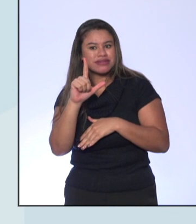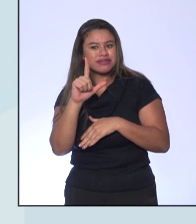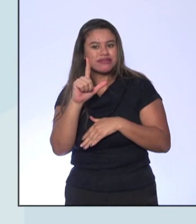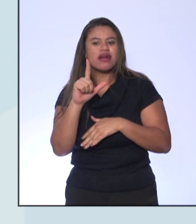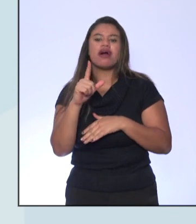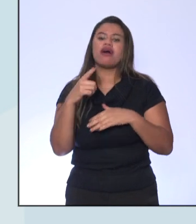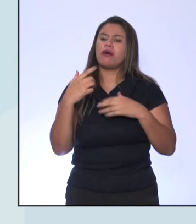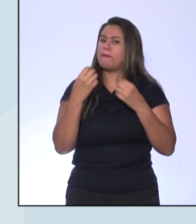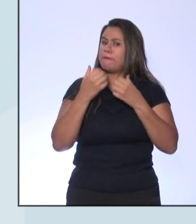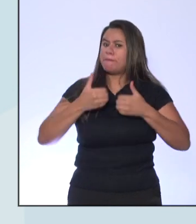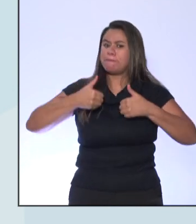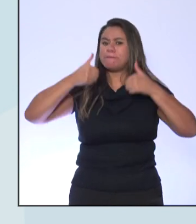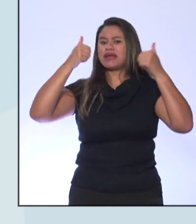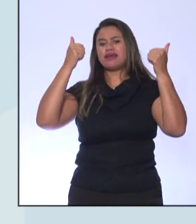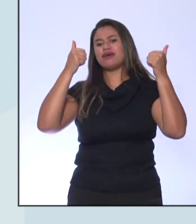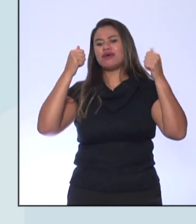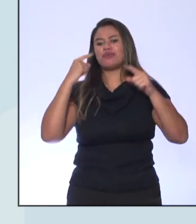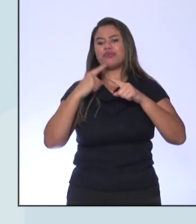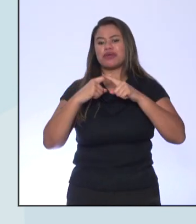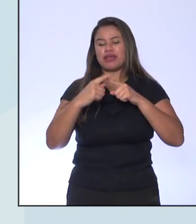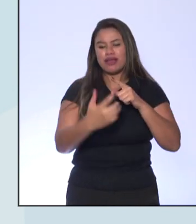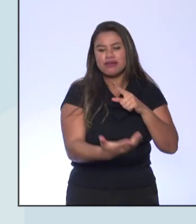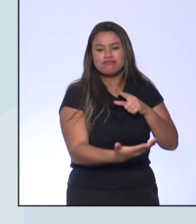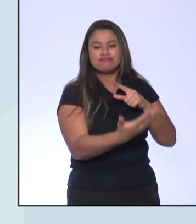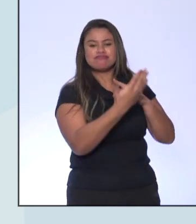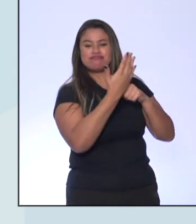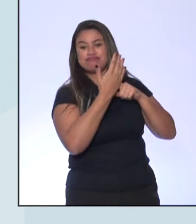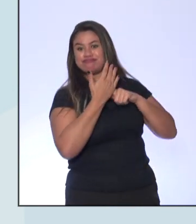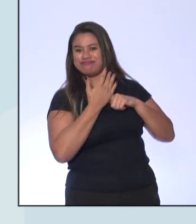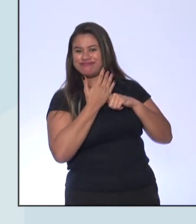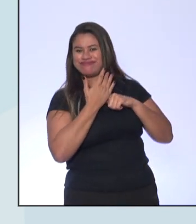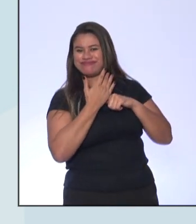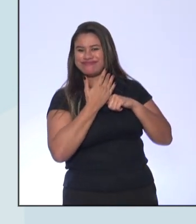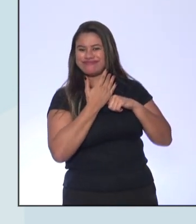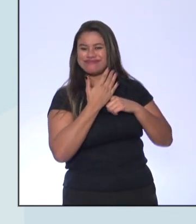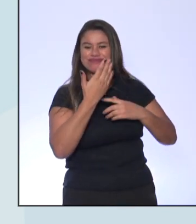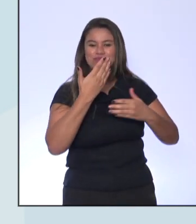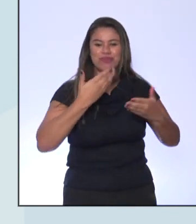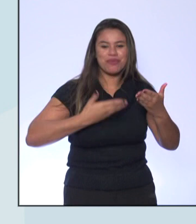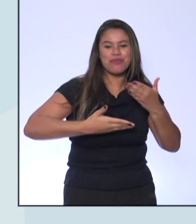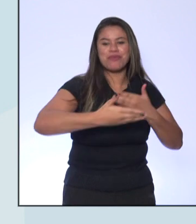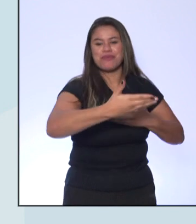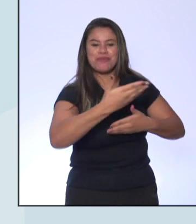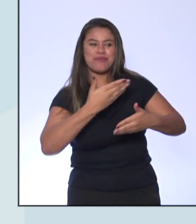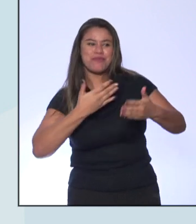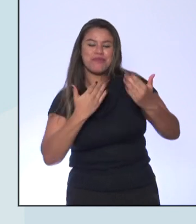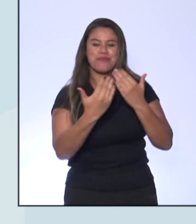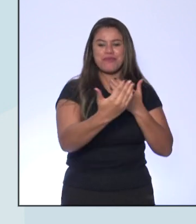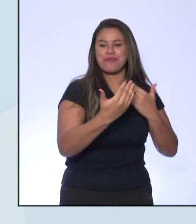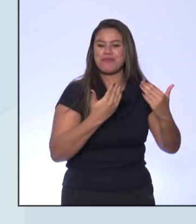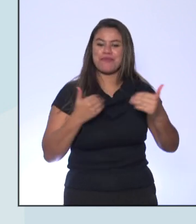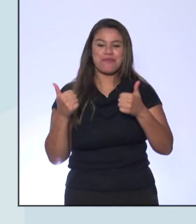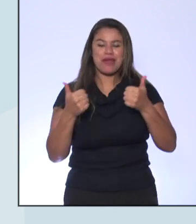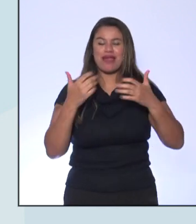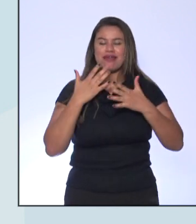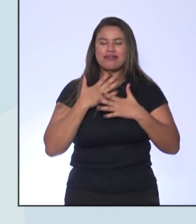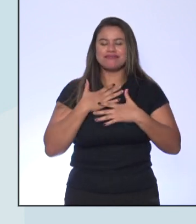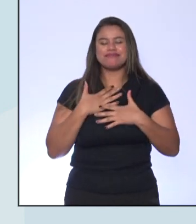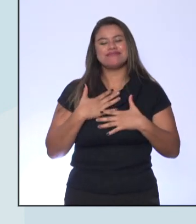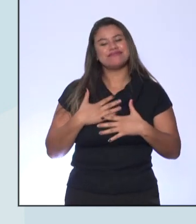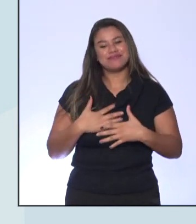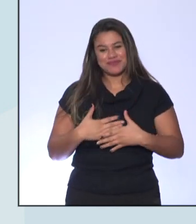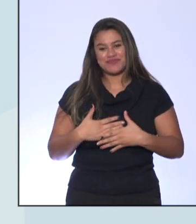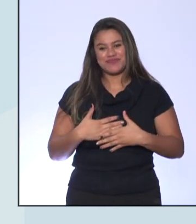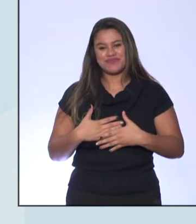pessoa para estar comigo neste momento, conversando, trocando ideias, me acalmando. E quando a gente